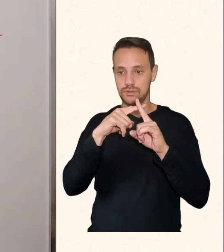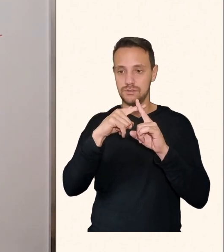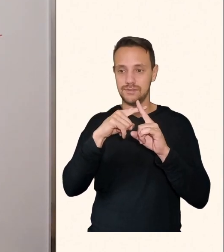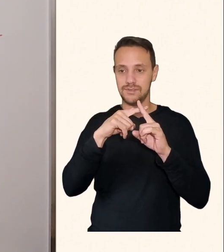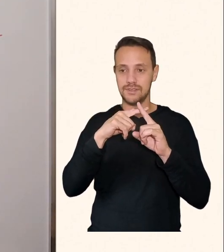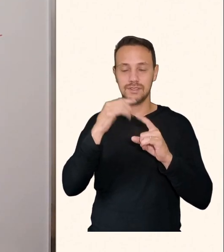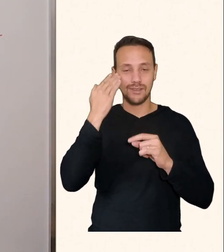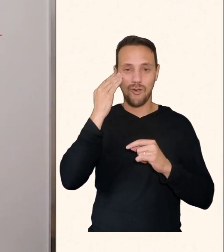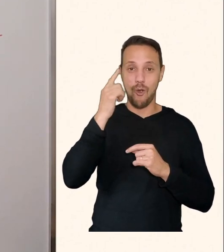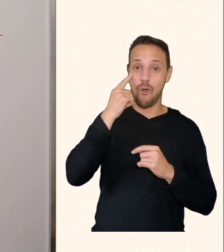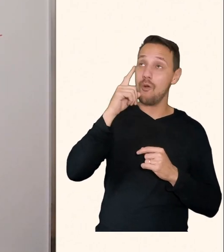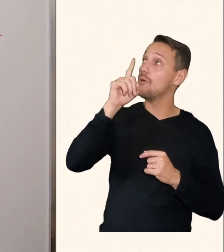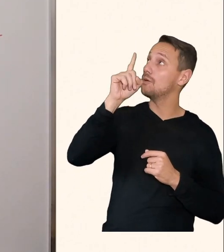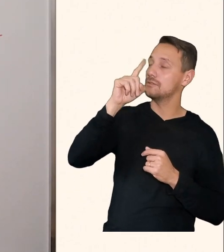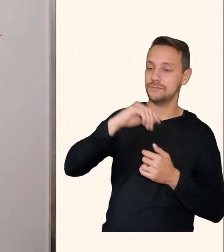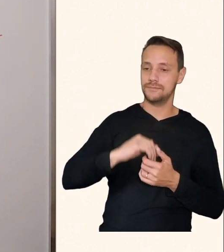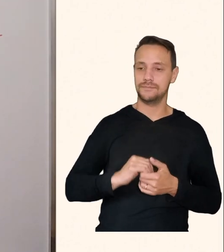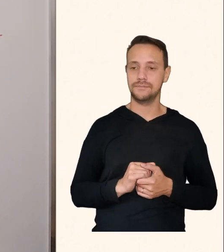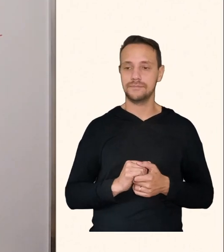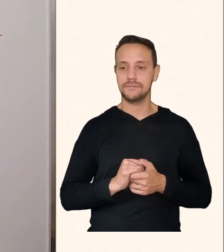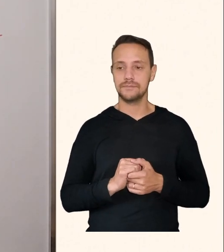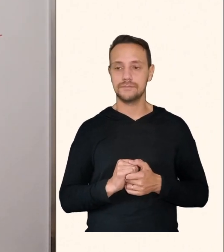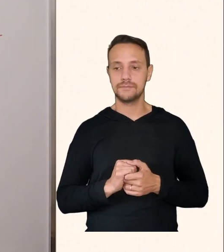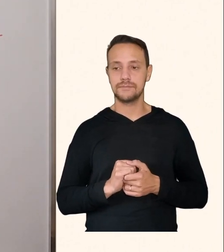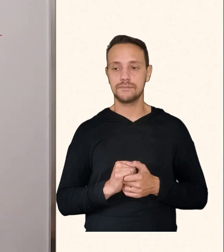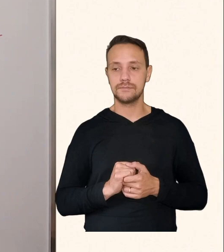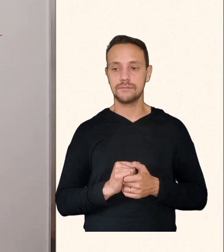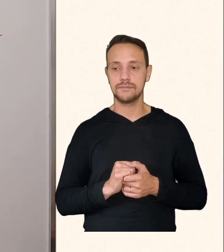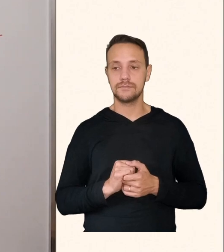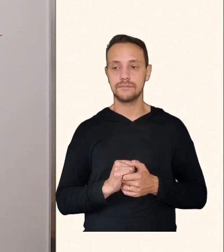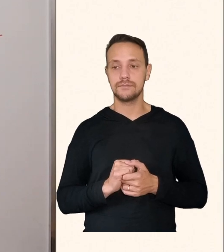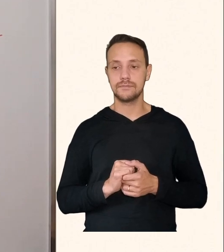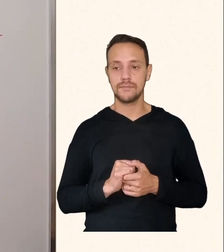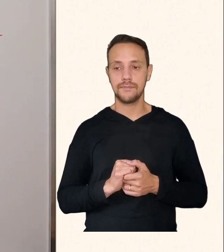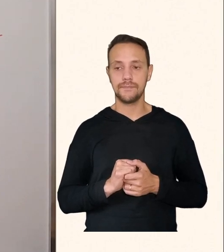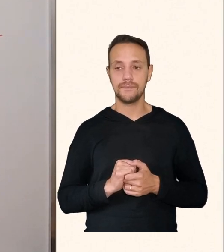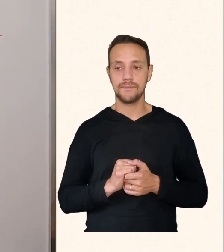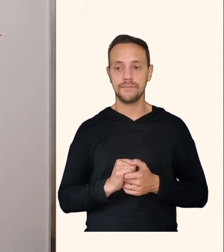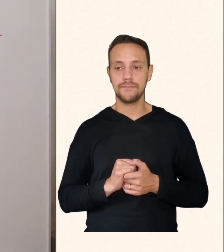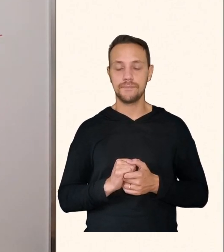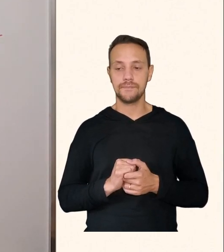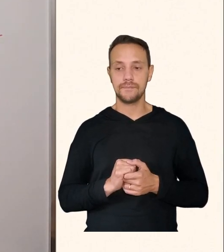Ou seja, I vetor J, dá K. K vetor I, dá J.